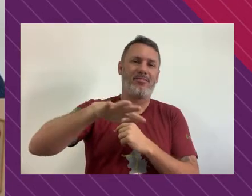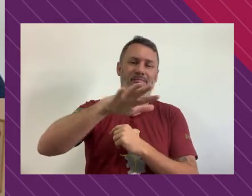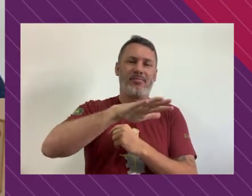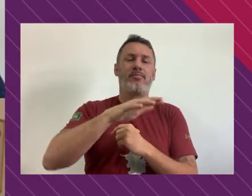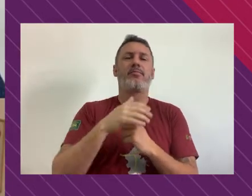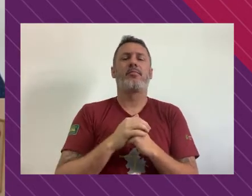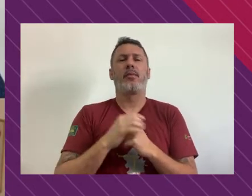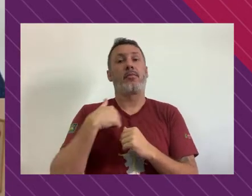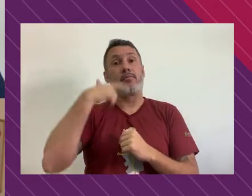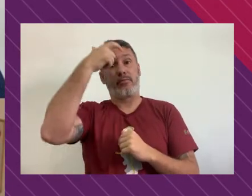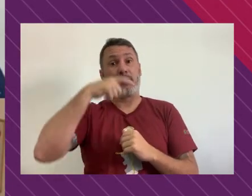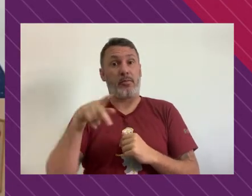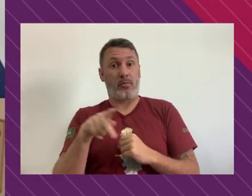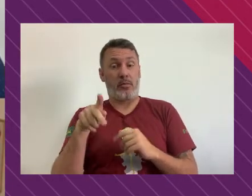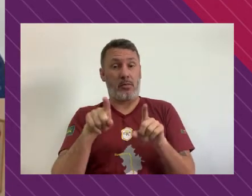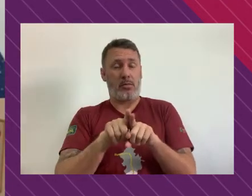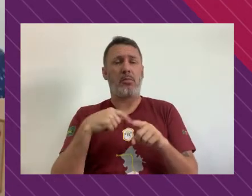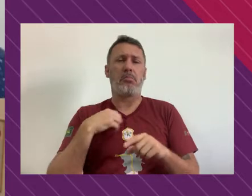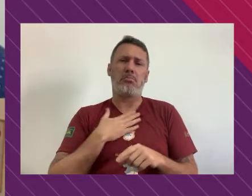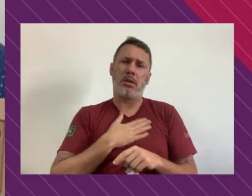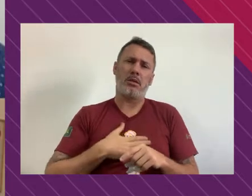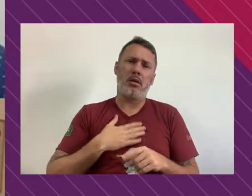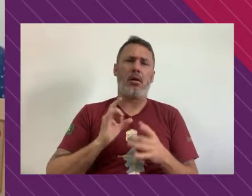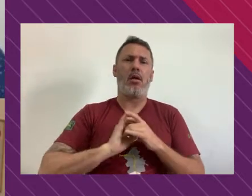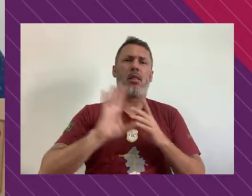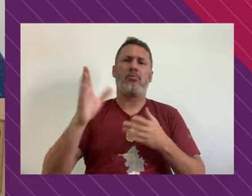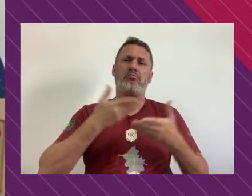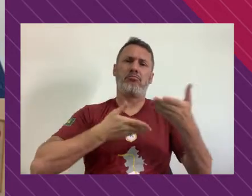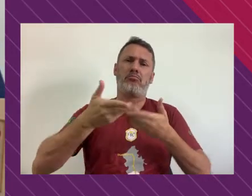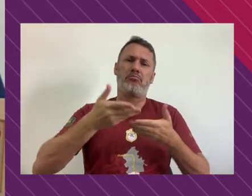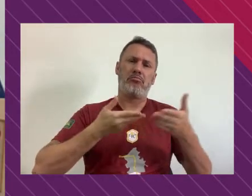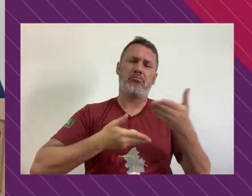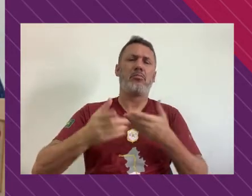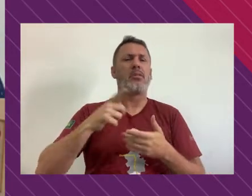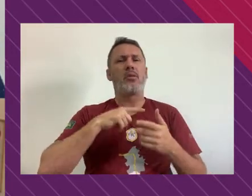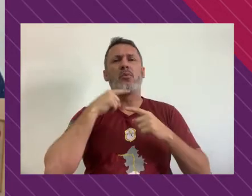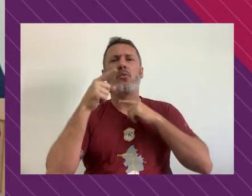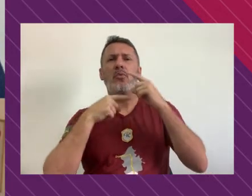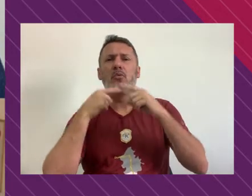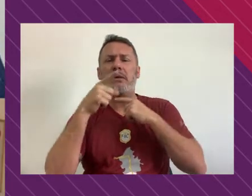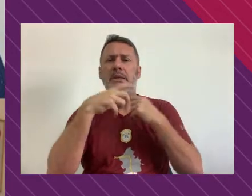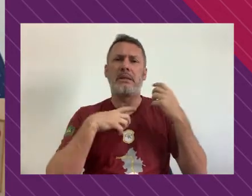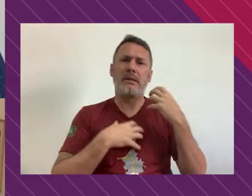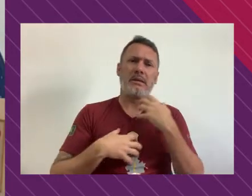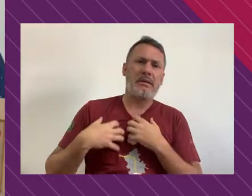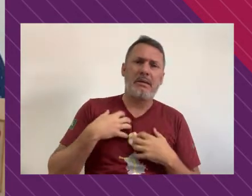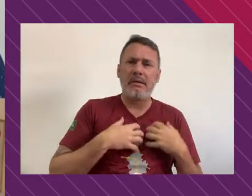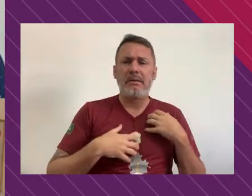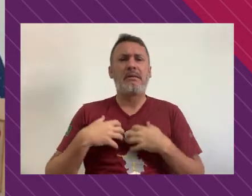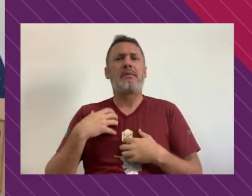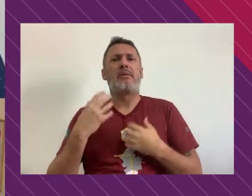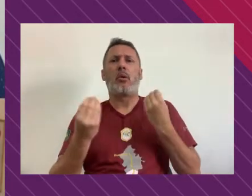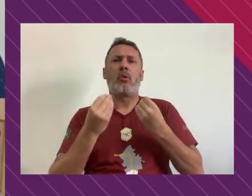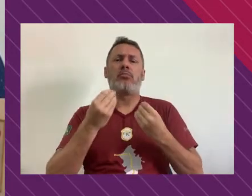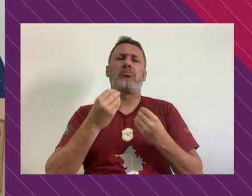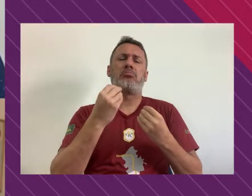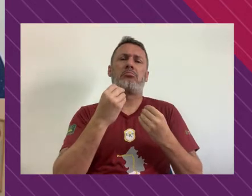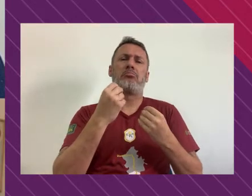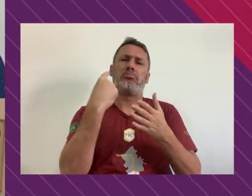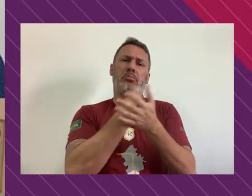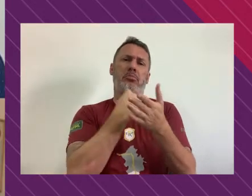estou aberto aí a trocar com vocês, ouvir inclusive quais são as dúvidas, inquietações que as pessoas podem trazer.